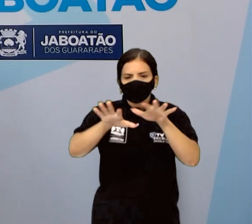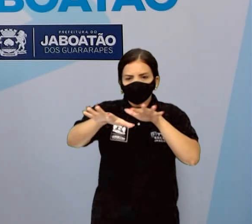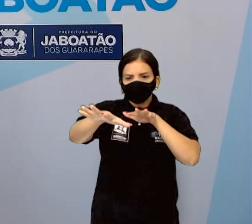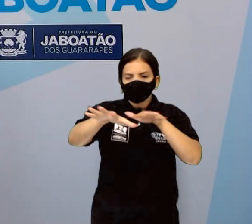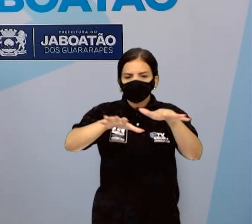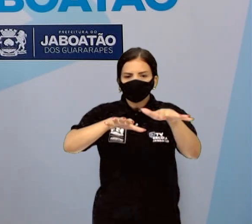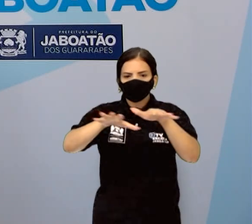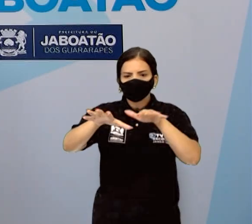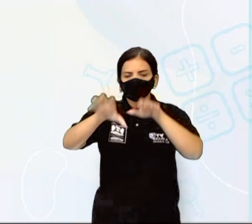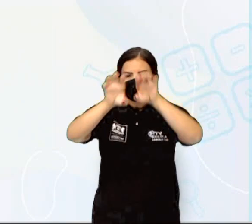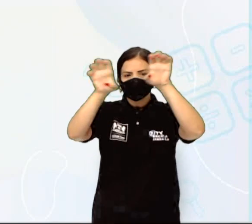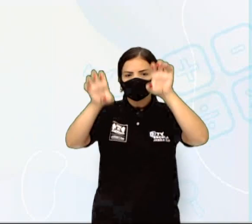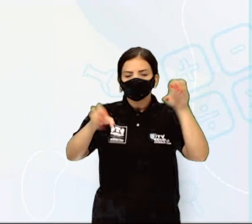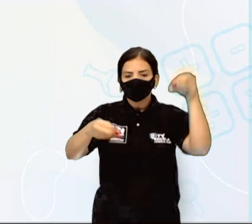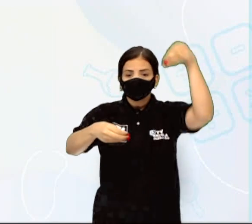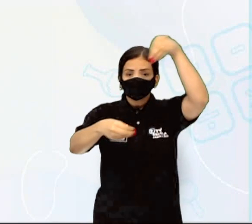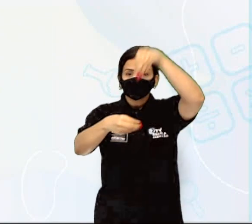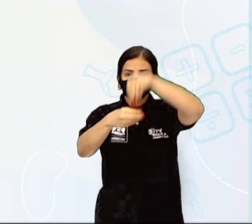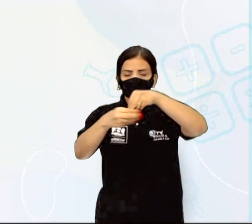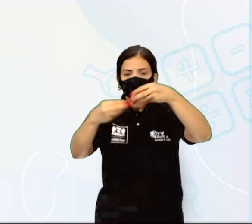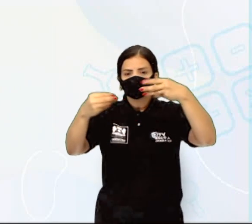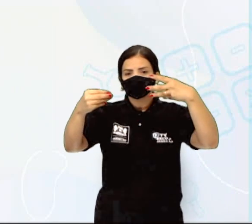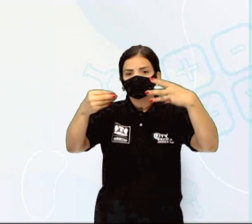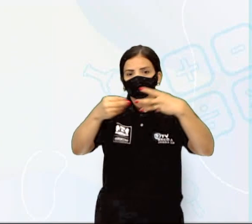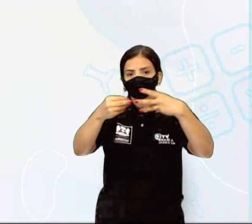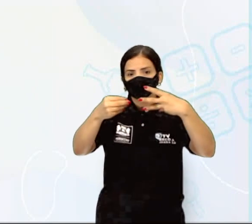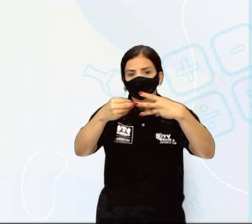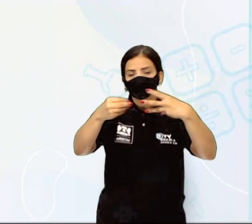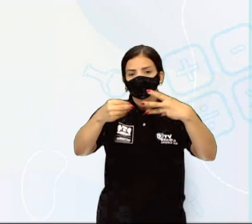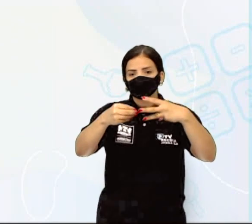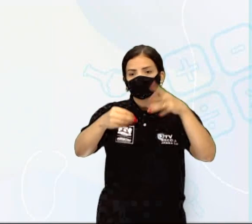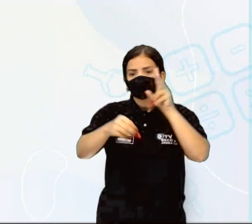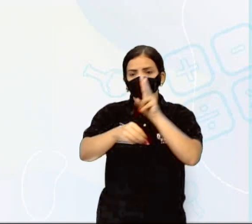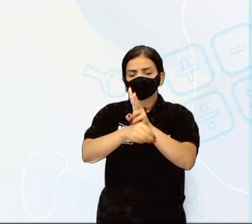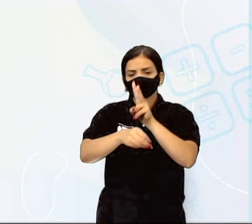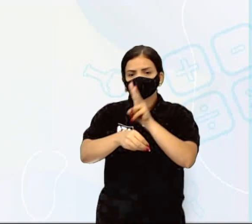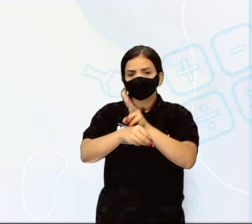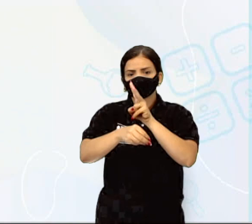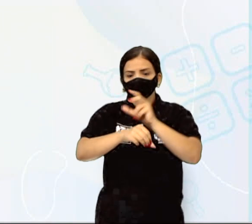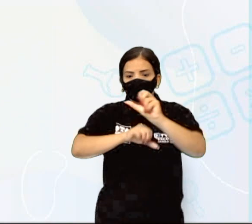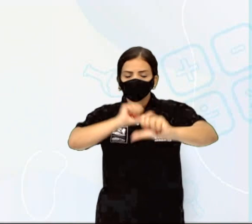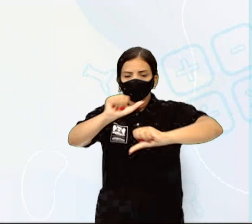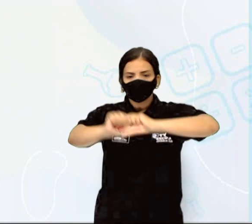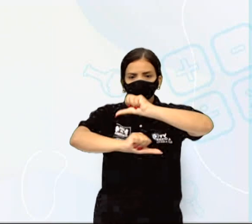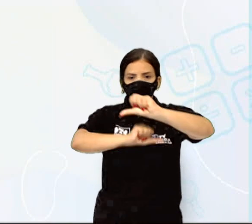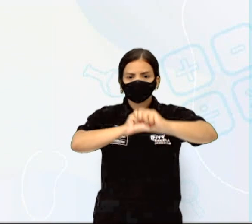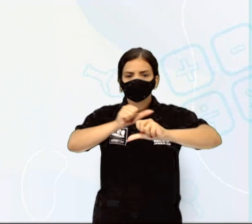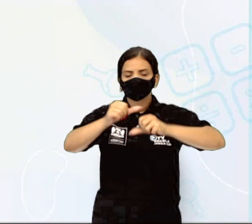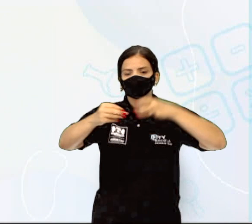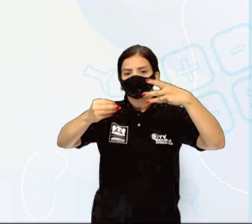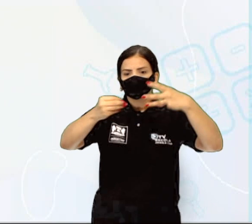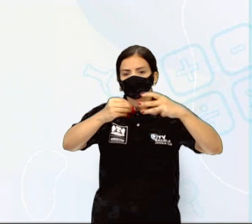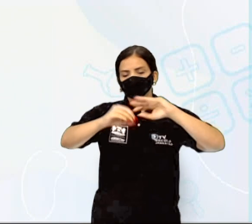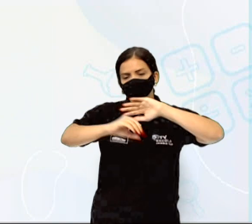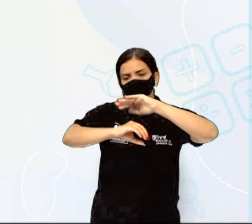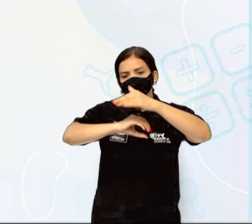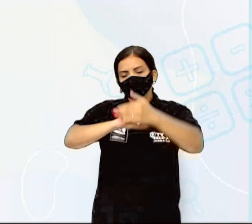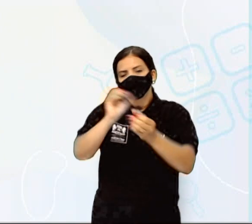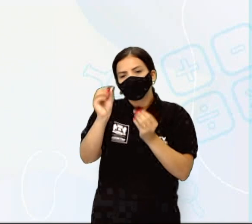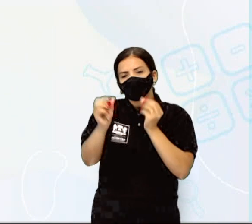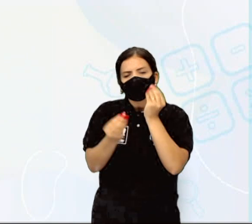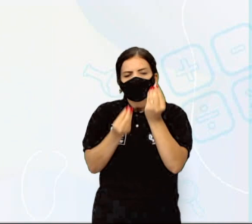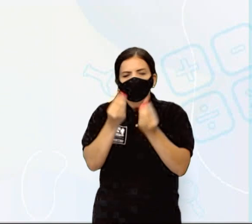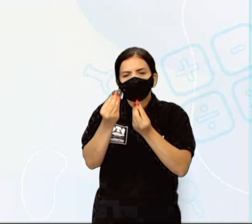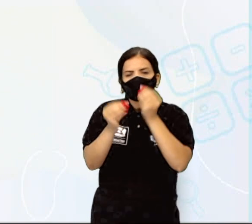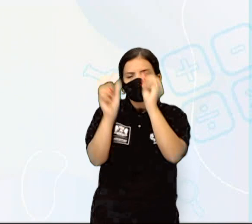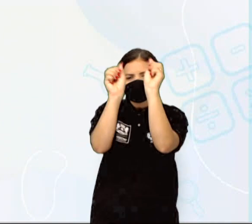estruturas dentro da célula e até à manutenção e modificação da estrutura da membrana plasmática, do formato da célula. Então,